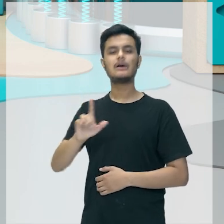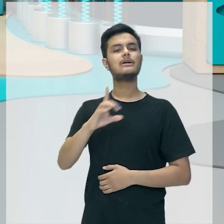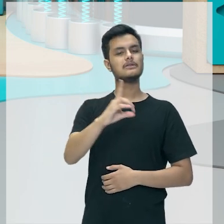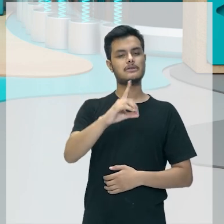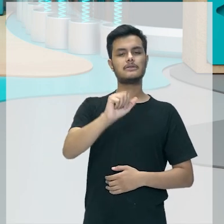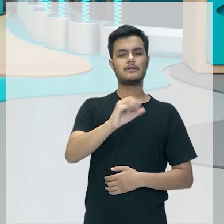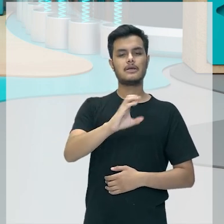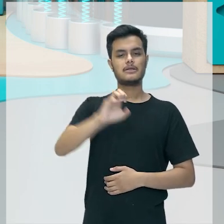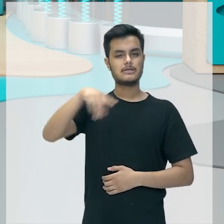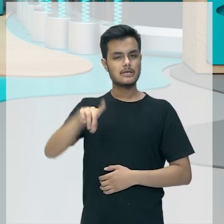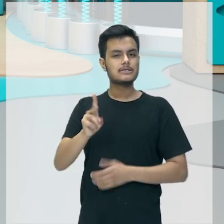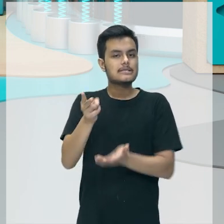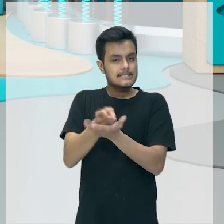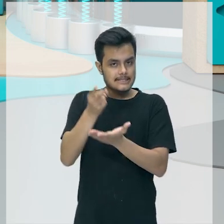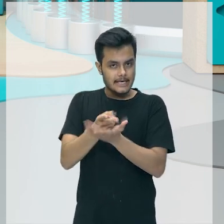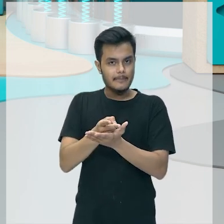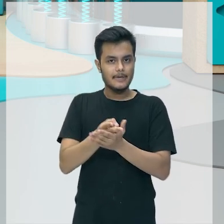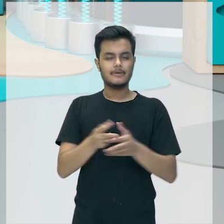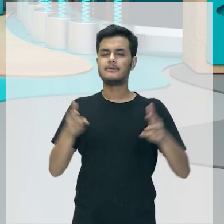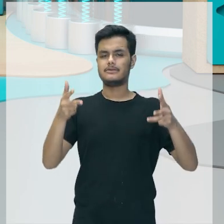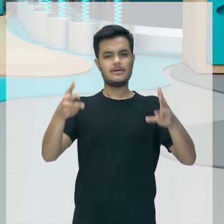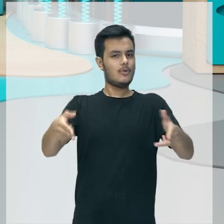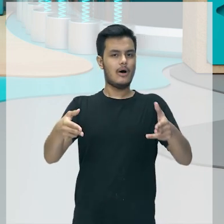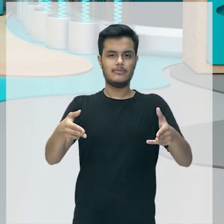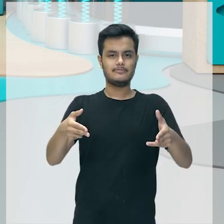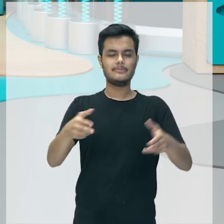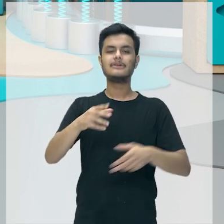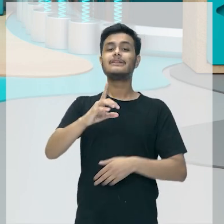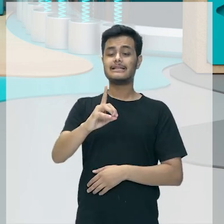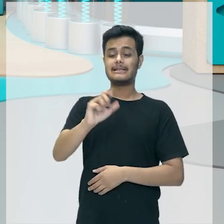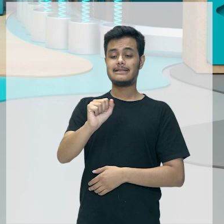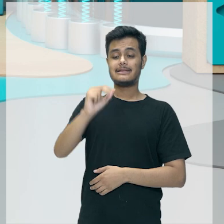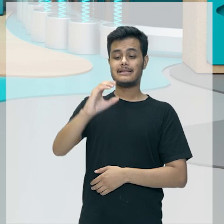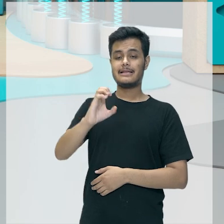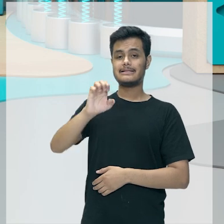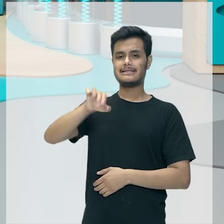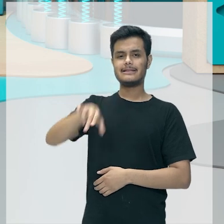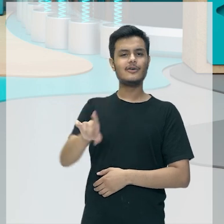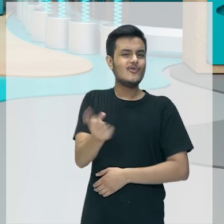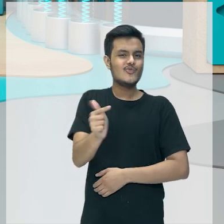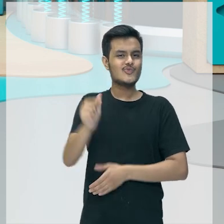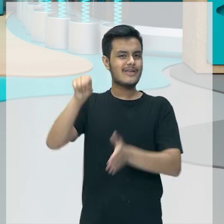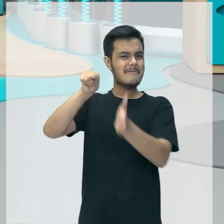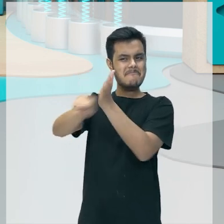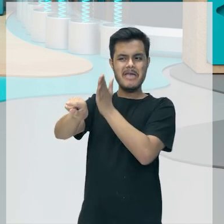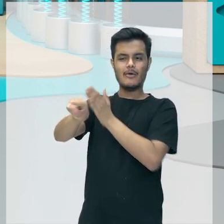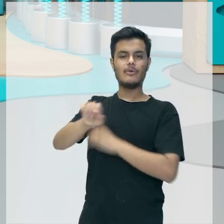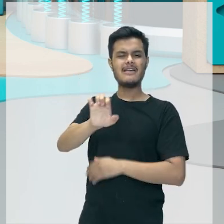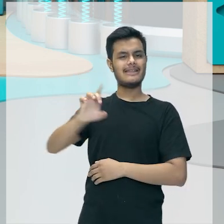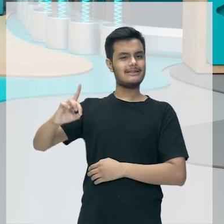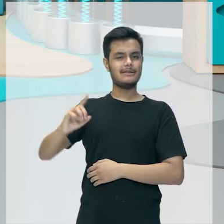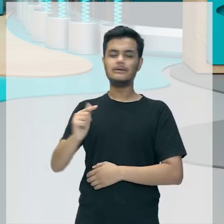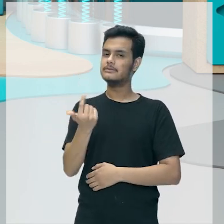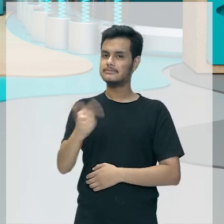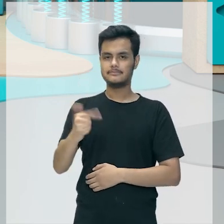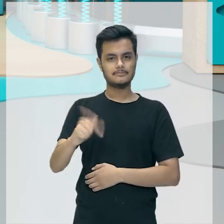ali. E dance é a forma correta, porque a interrogativa não tem. É de, tá